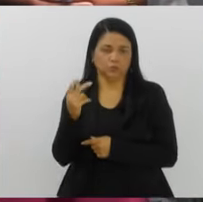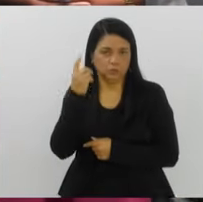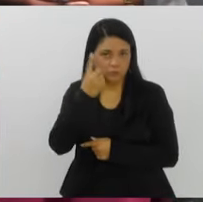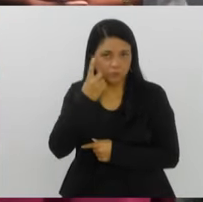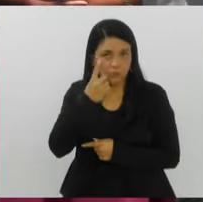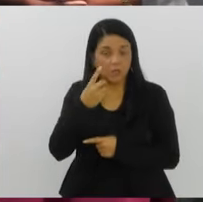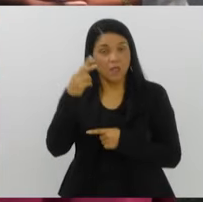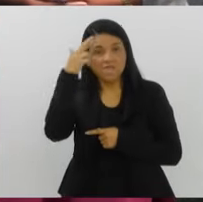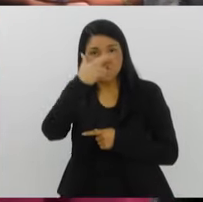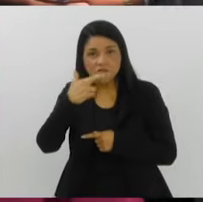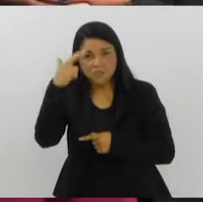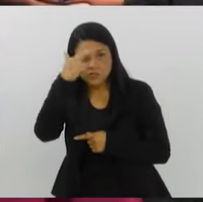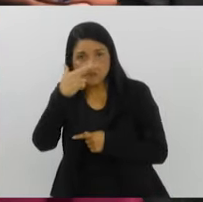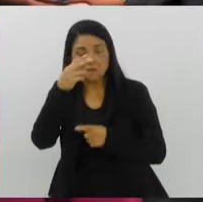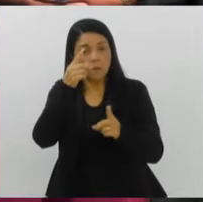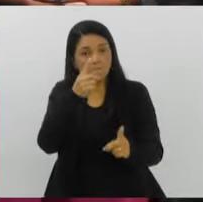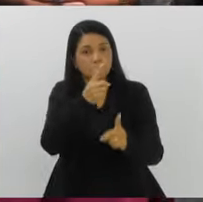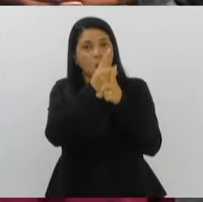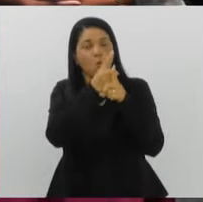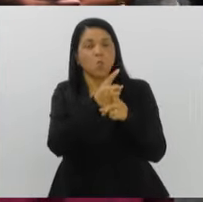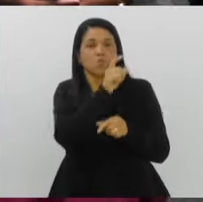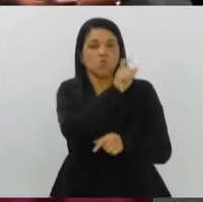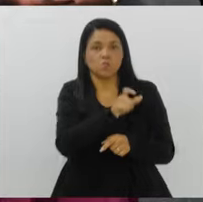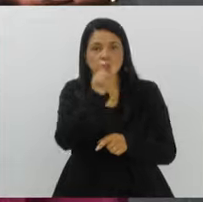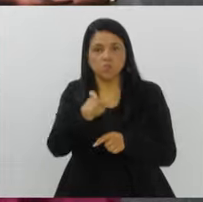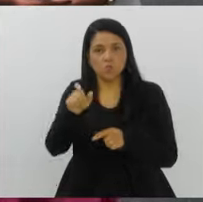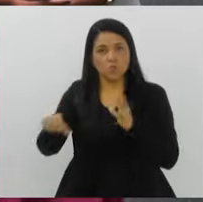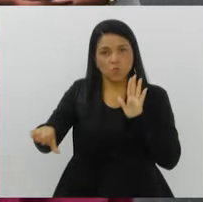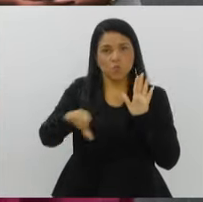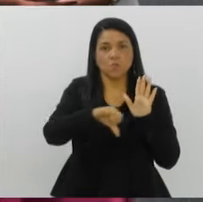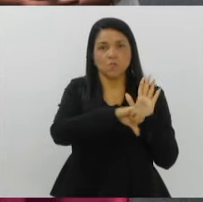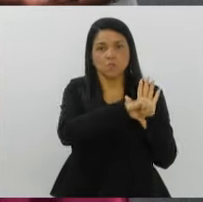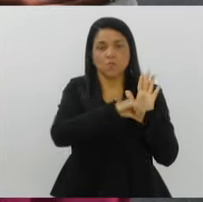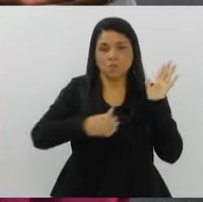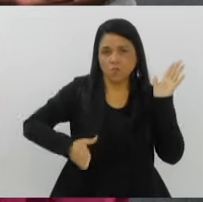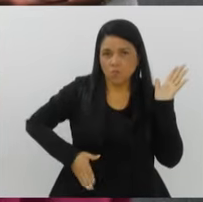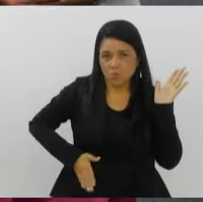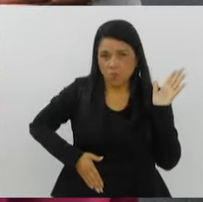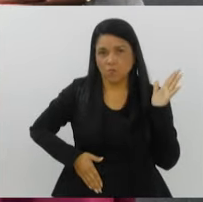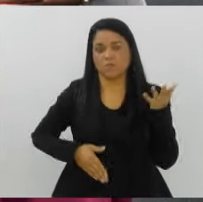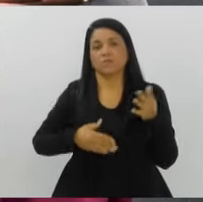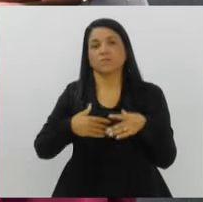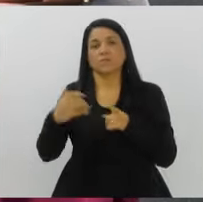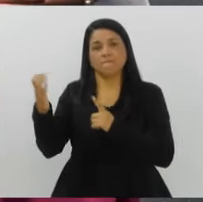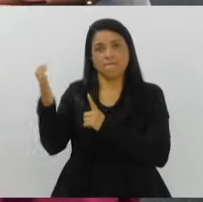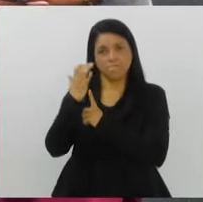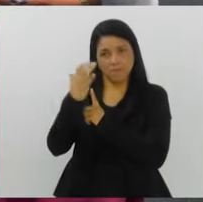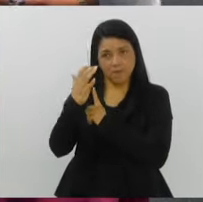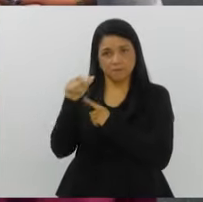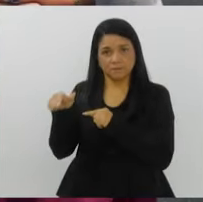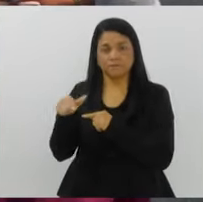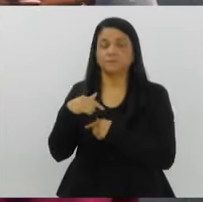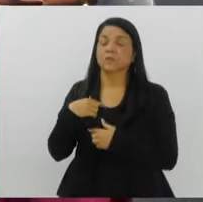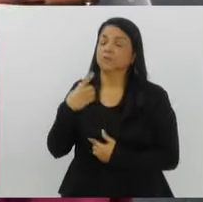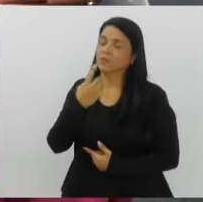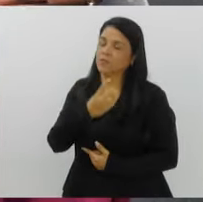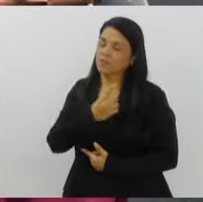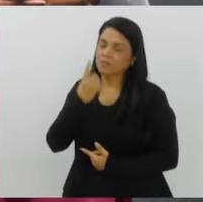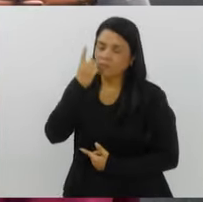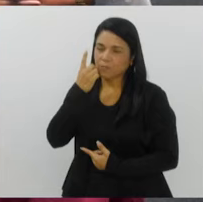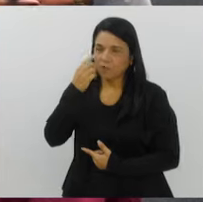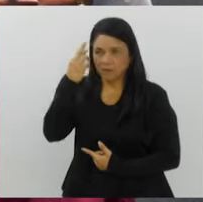investigação e a identificação dos sujeitos que promoveram essas ameaças. Então, deputada Renata, minha amiga,